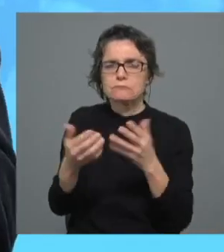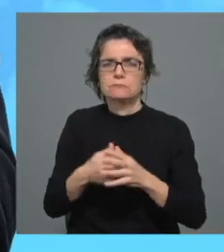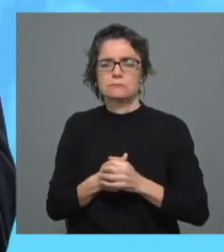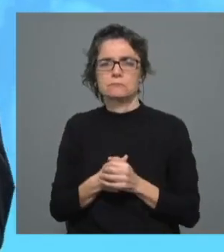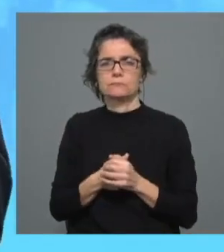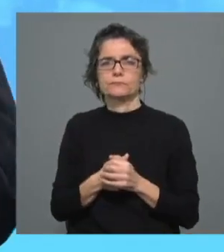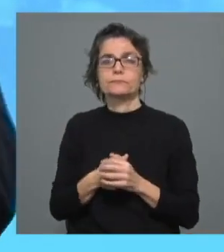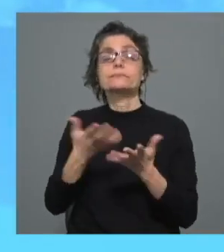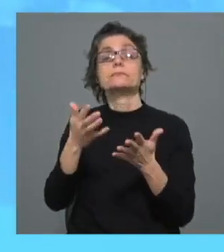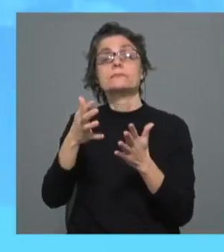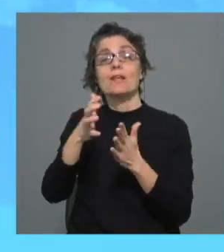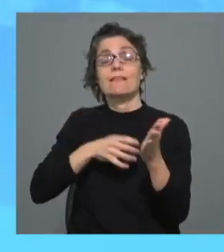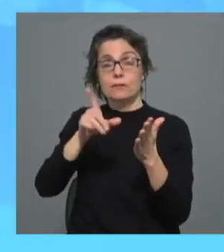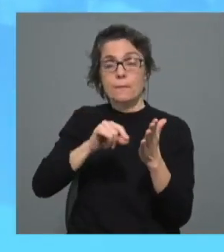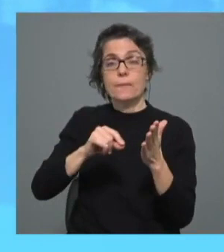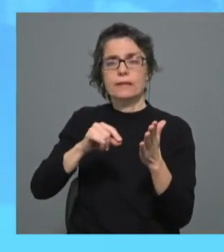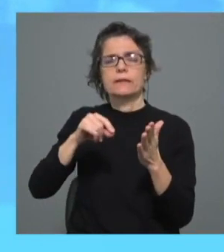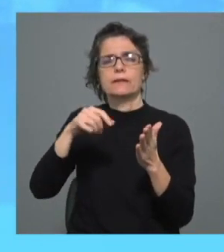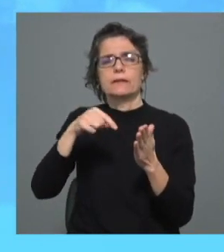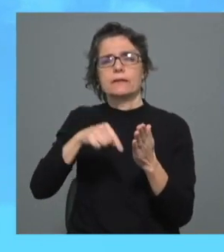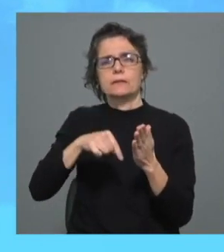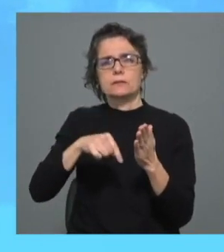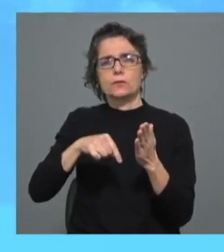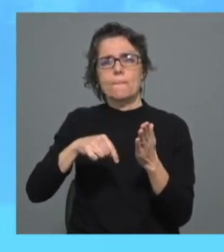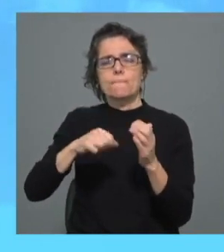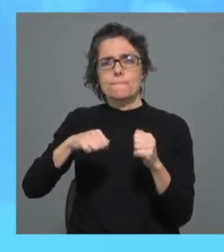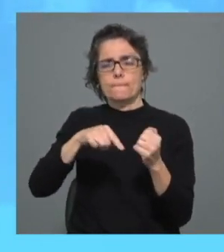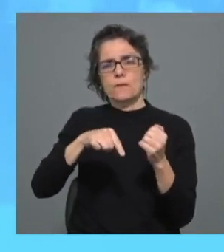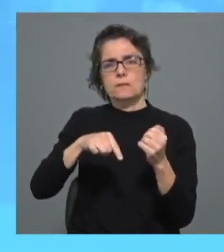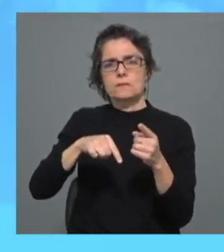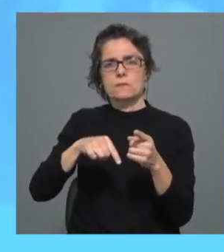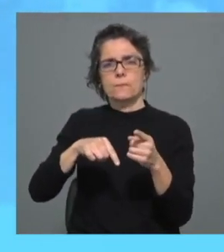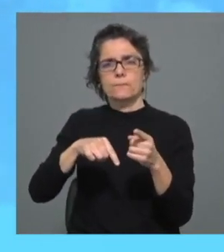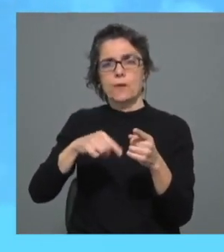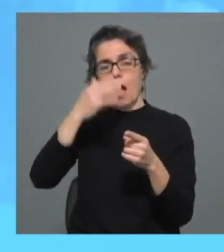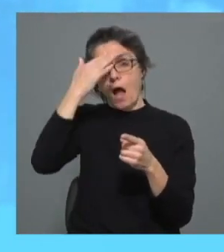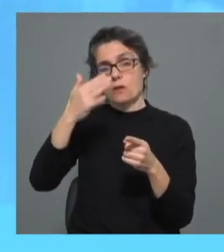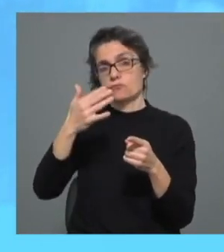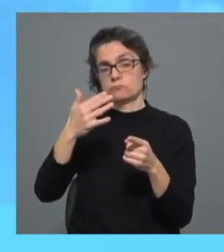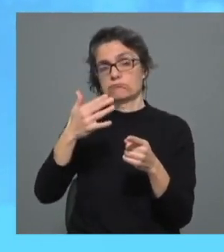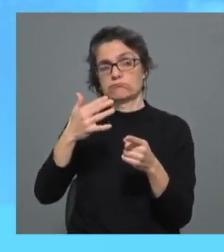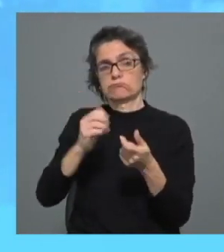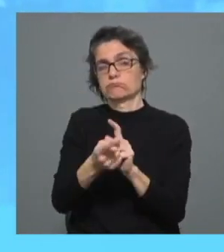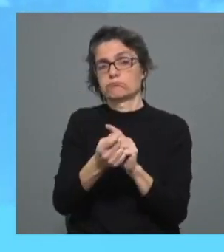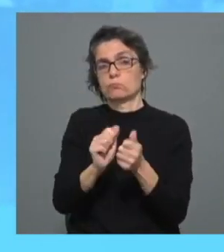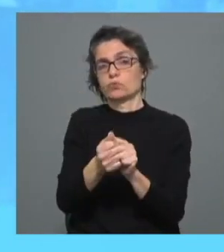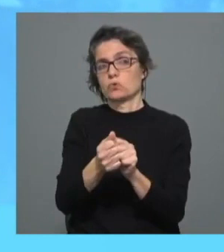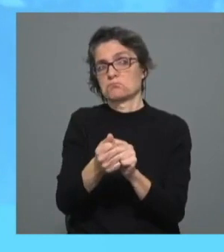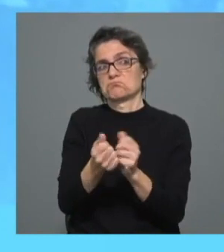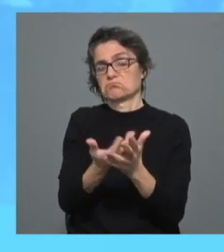pelo Tratado New START, eu não acho que substantivamente isso tenha alterado o que quer que seja. De uma forma